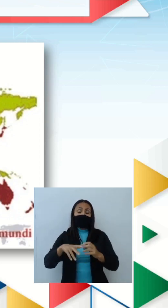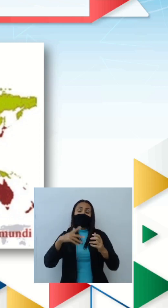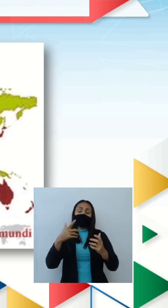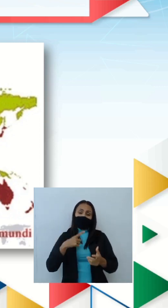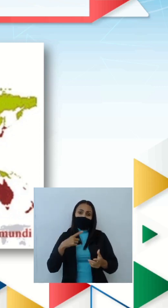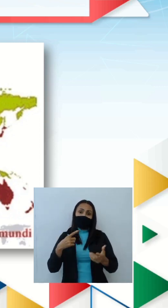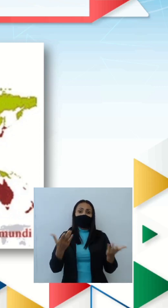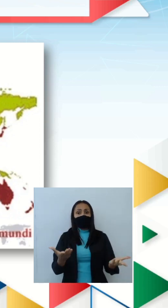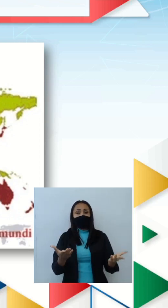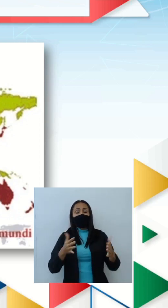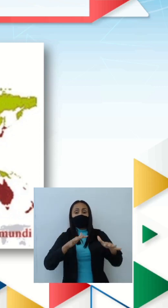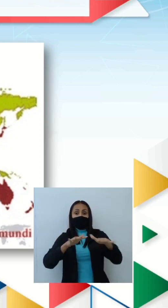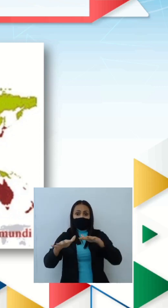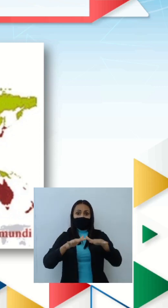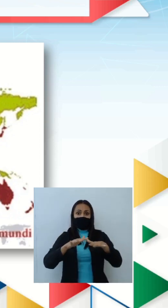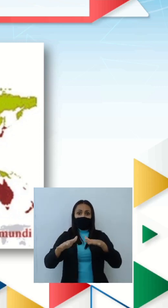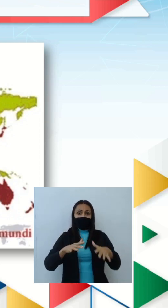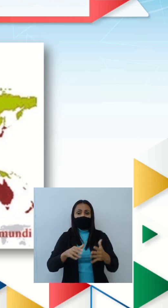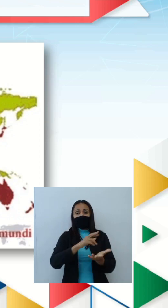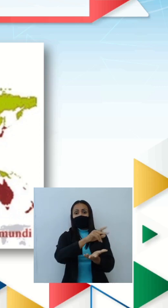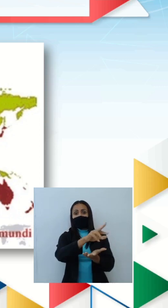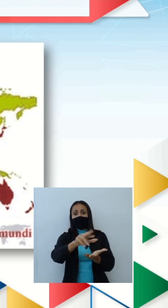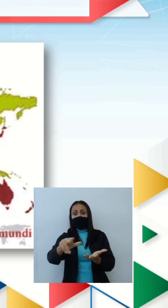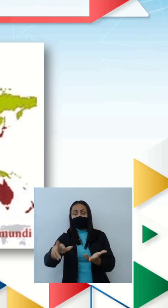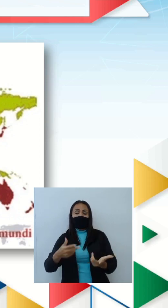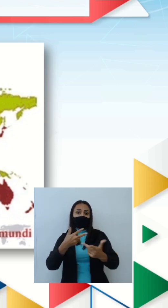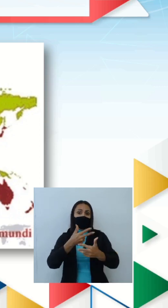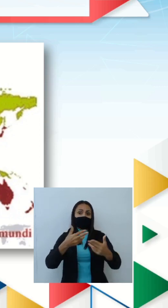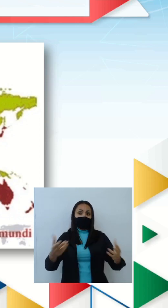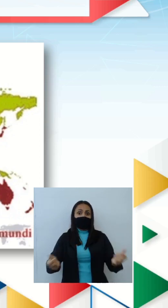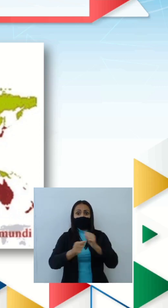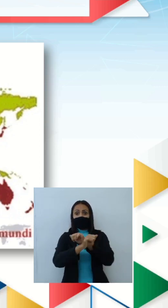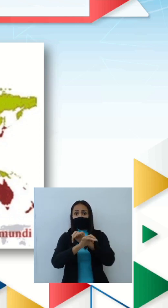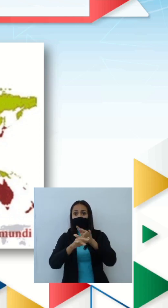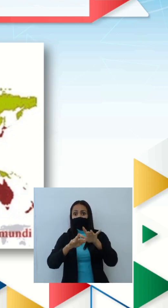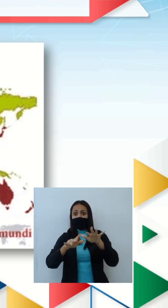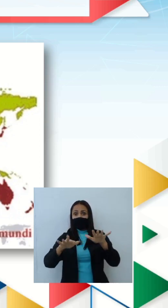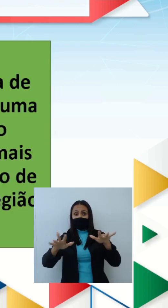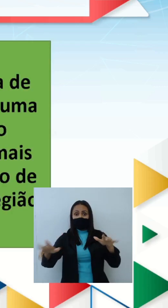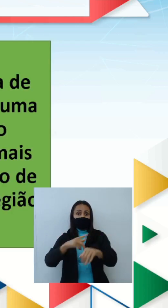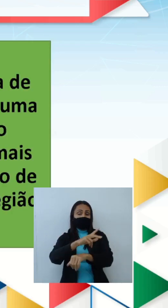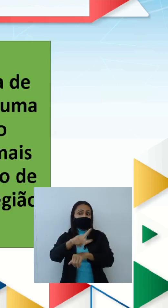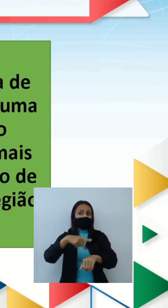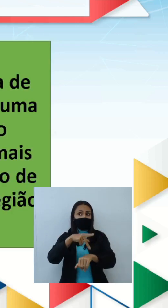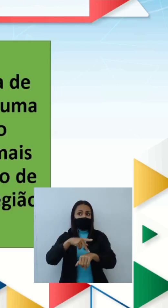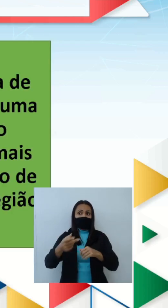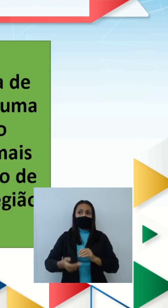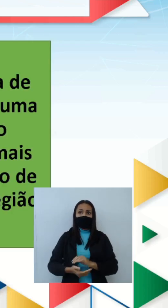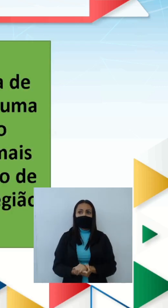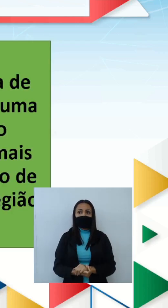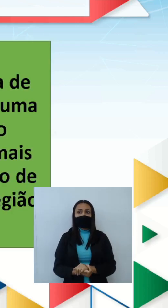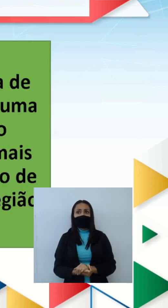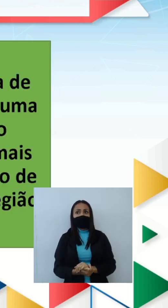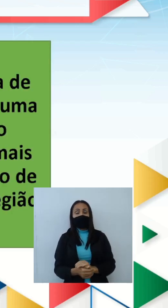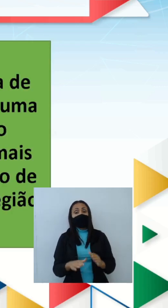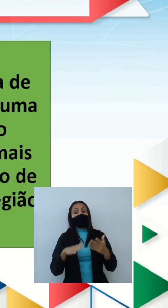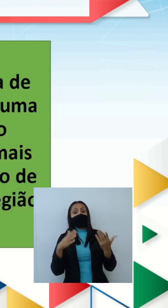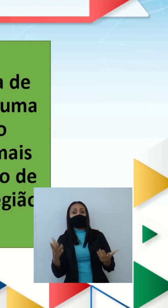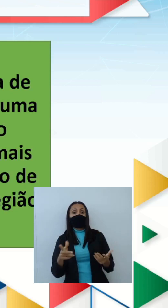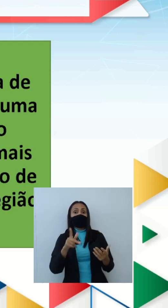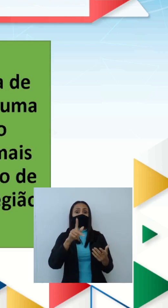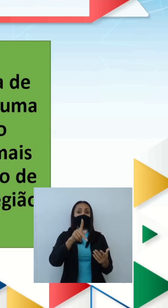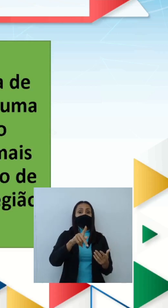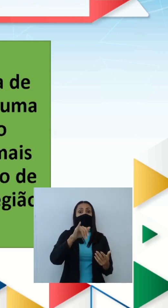a produção, entre outras coisas, na nossa distribuição de riqueza no nosso país. Então, BIP, se ela fala